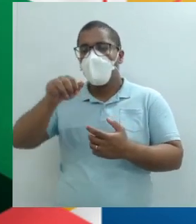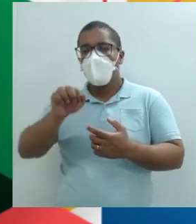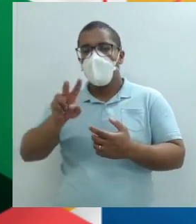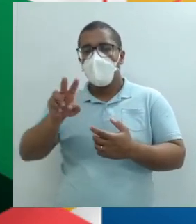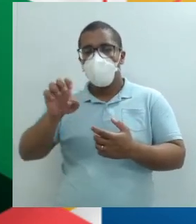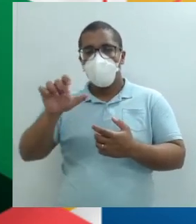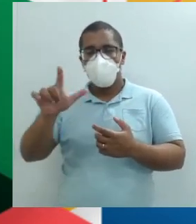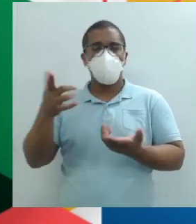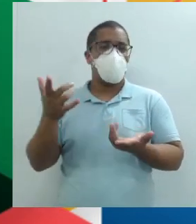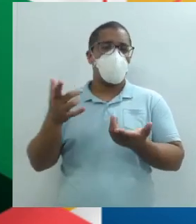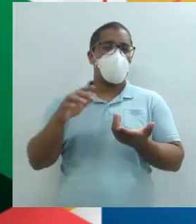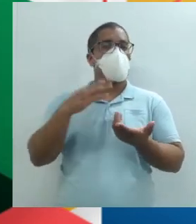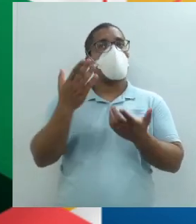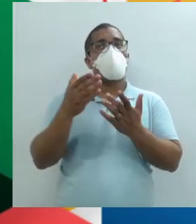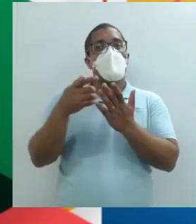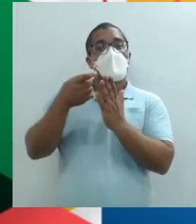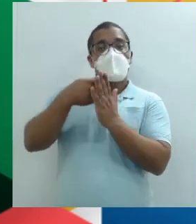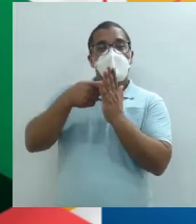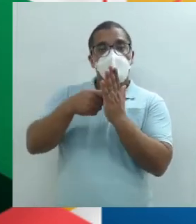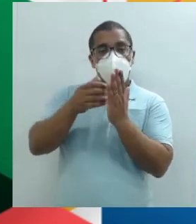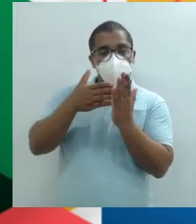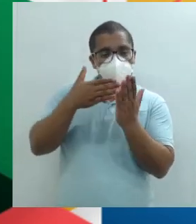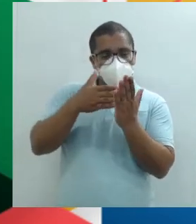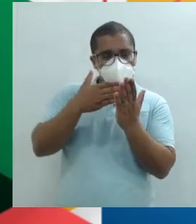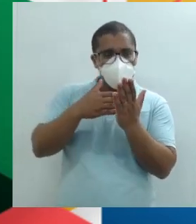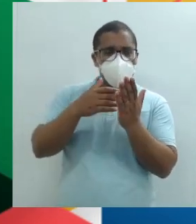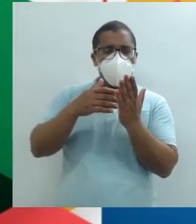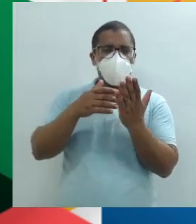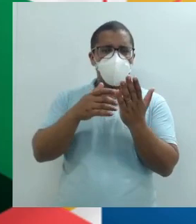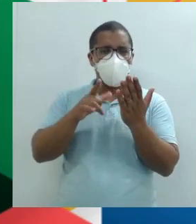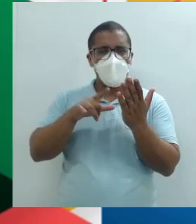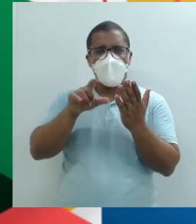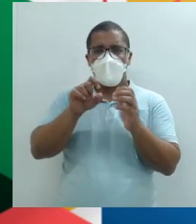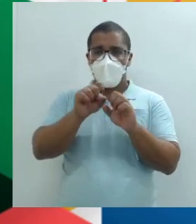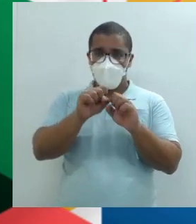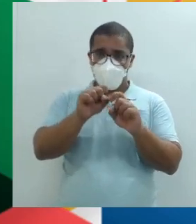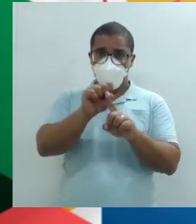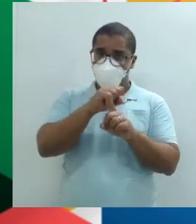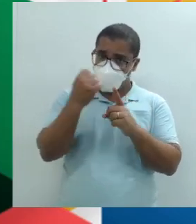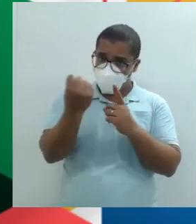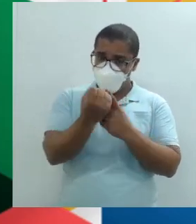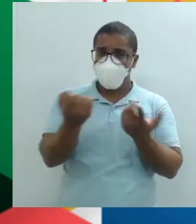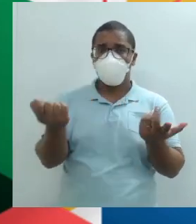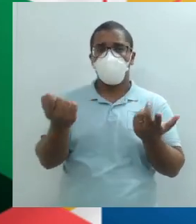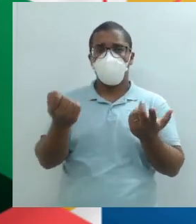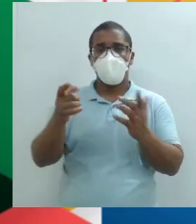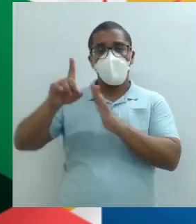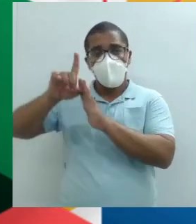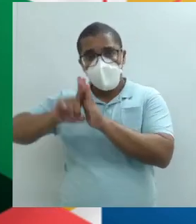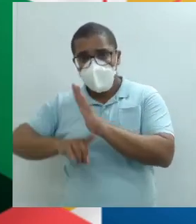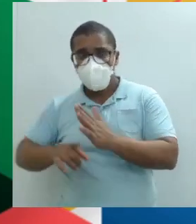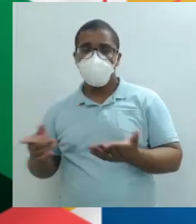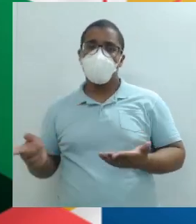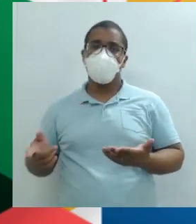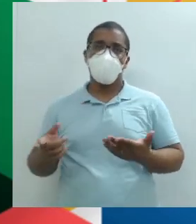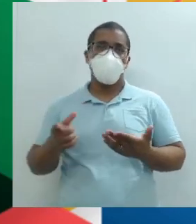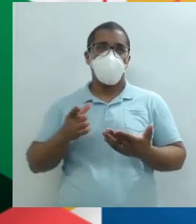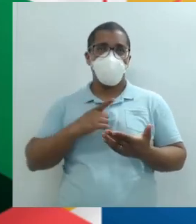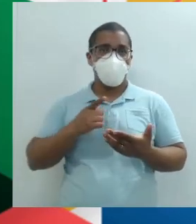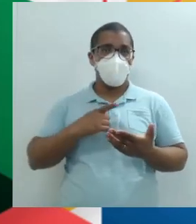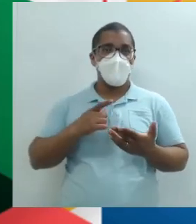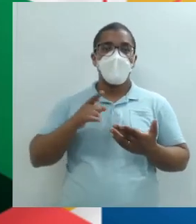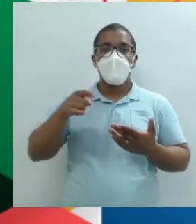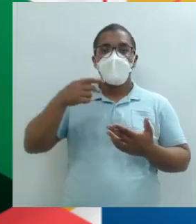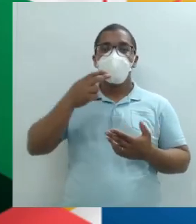que é um autor ali da sociologia, do direito. Pode ser também Turma